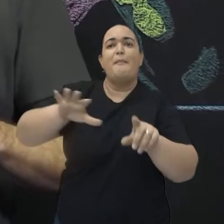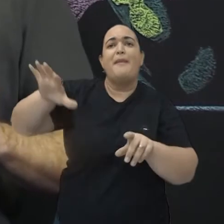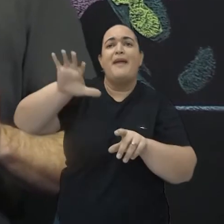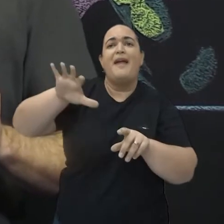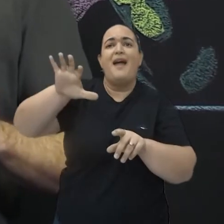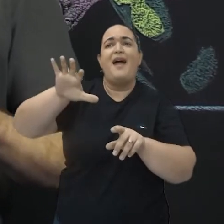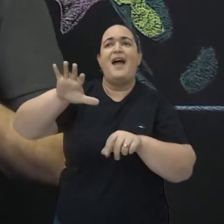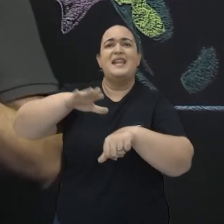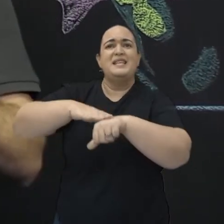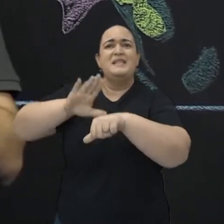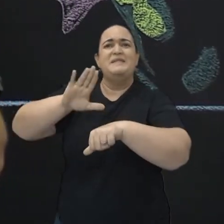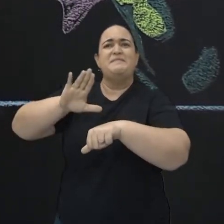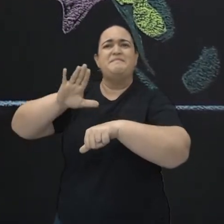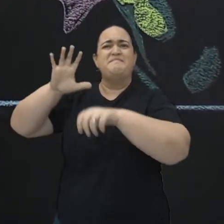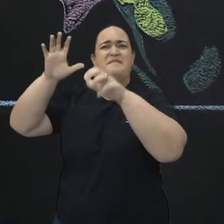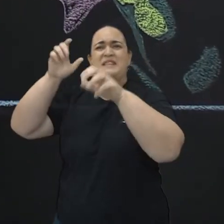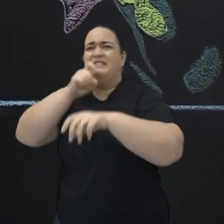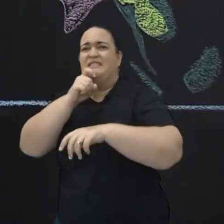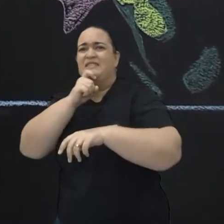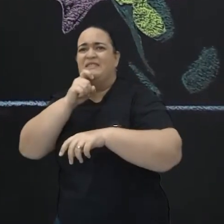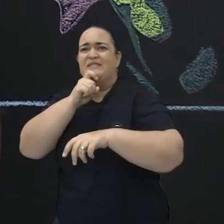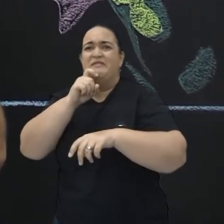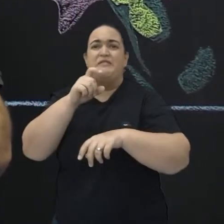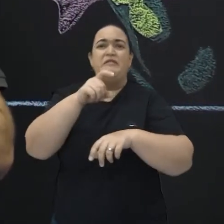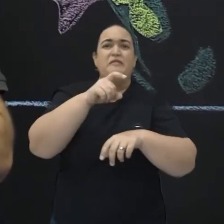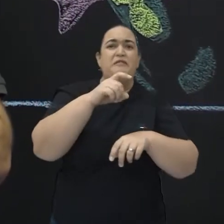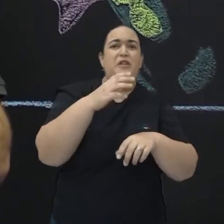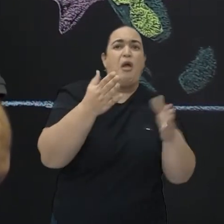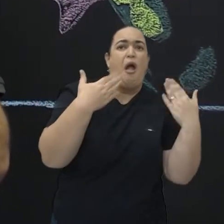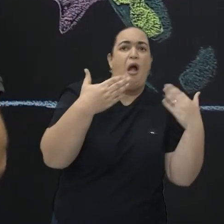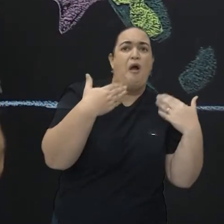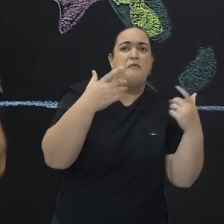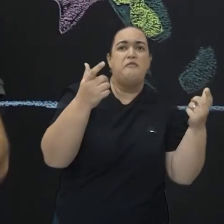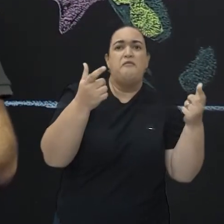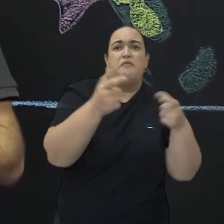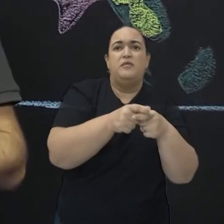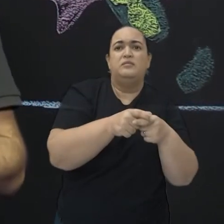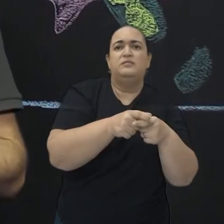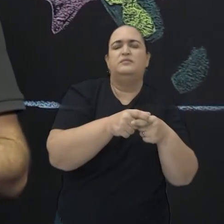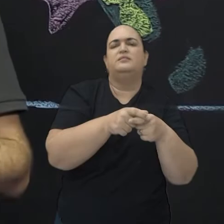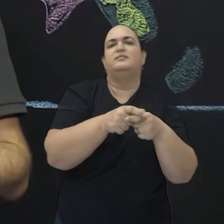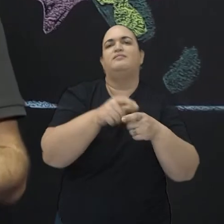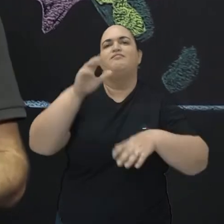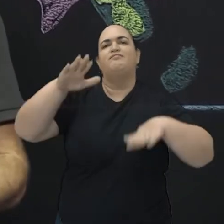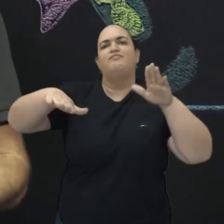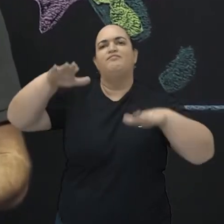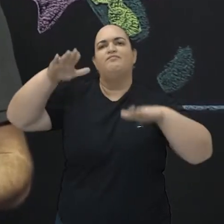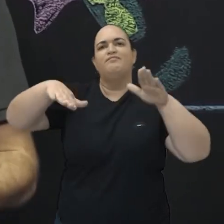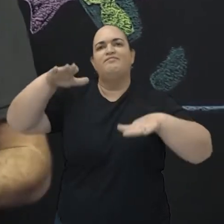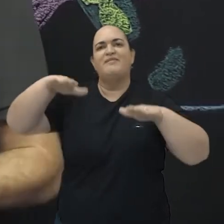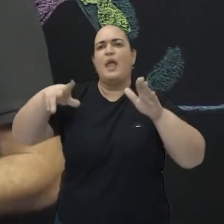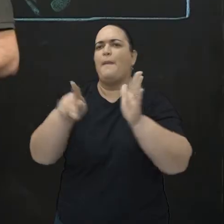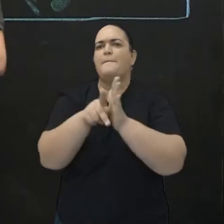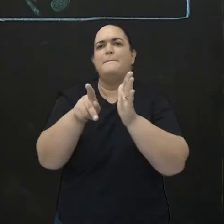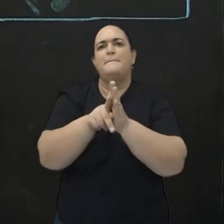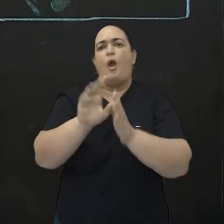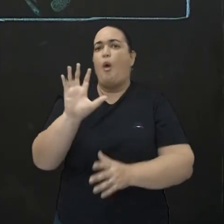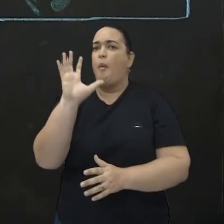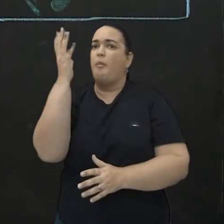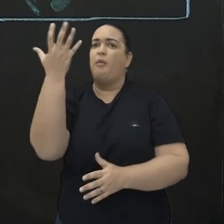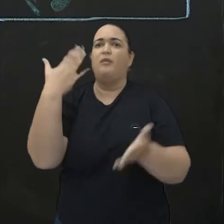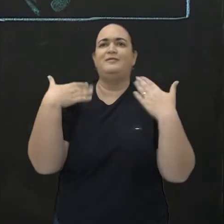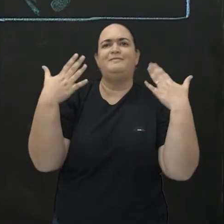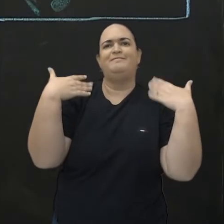mais rigorosas no inverno, amenas no verão e uma quantidade maior de chuvas do que na região de climas tropicais. Essa